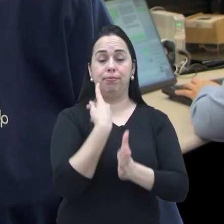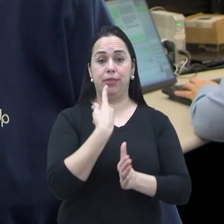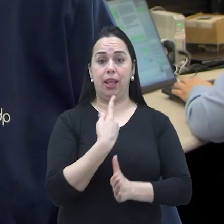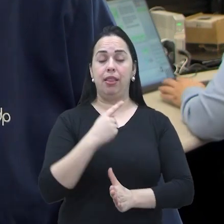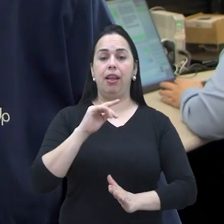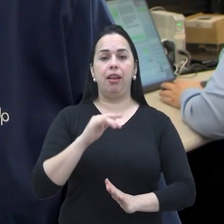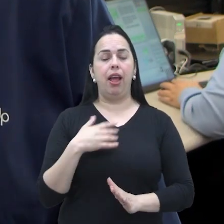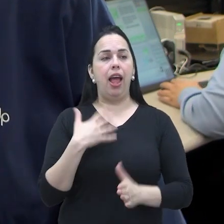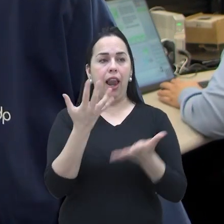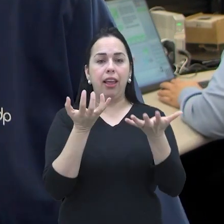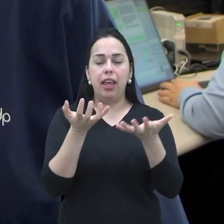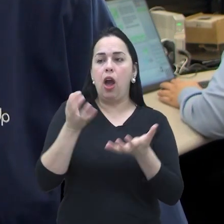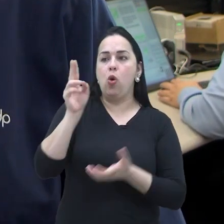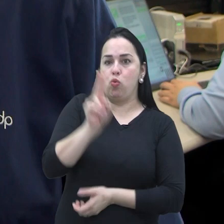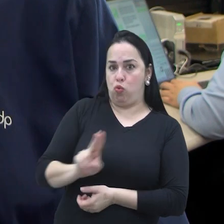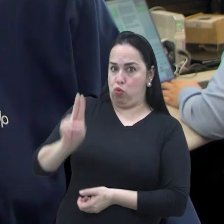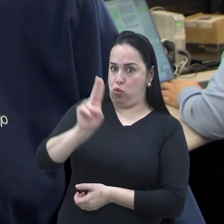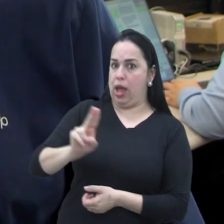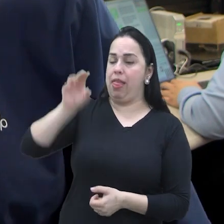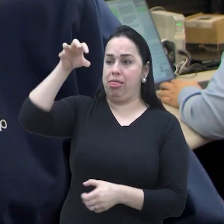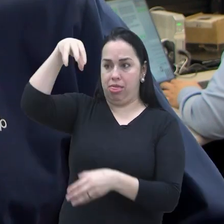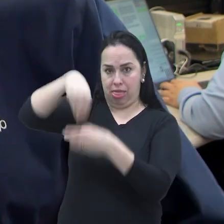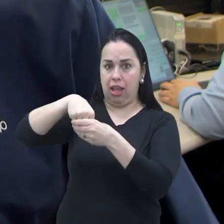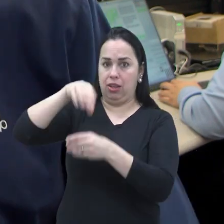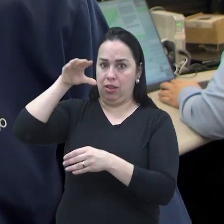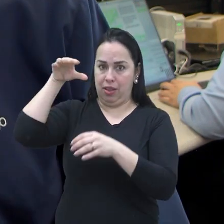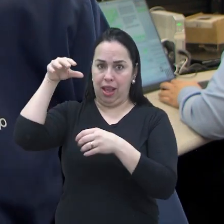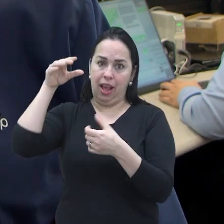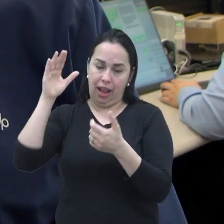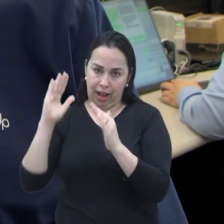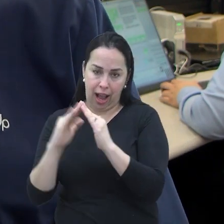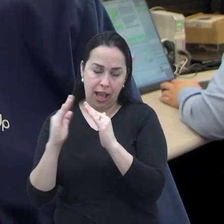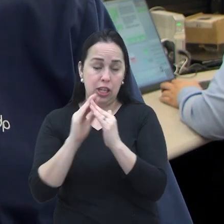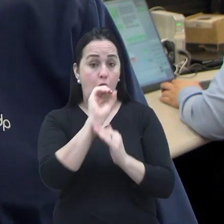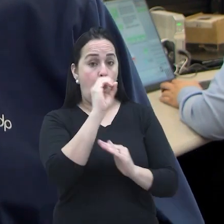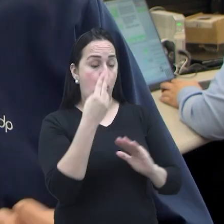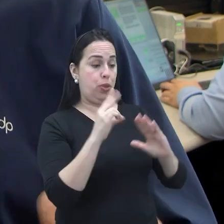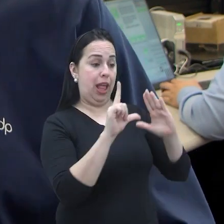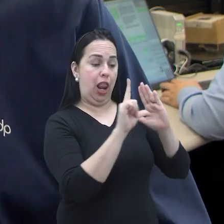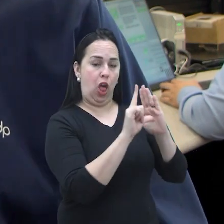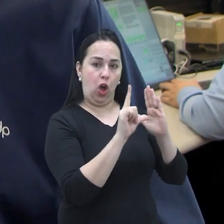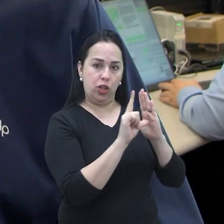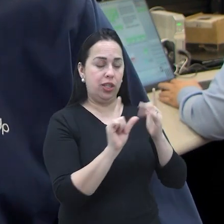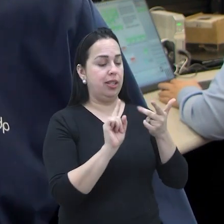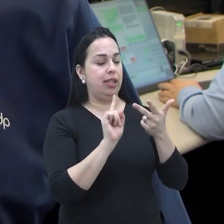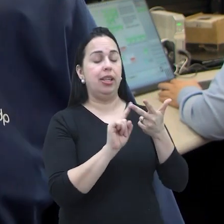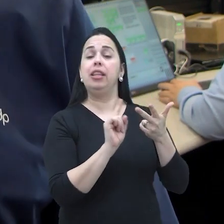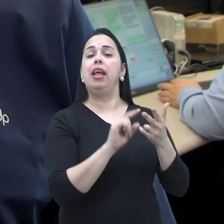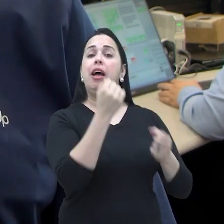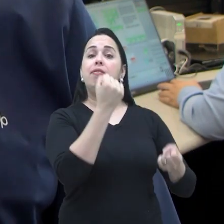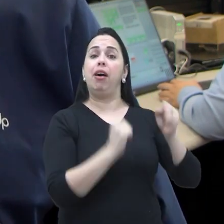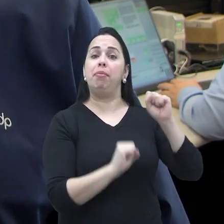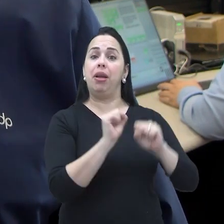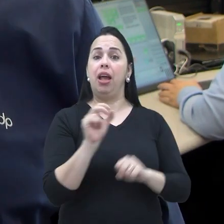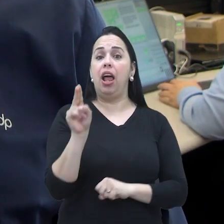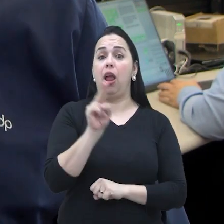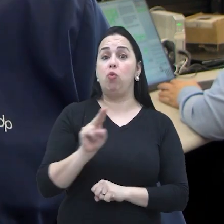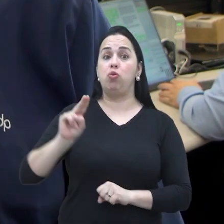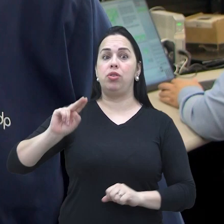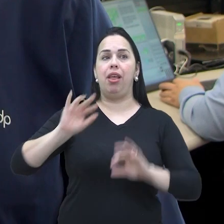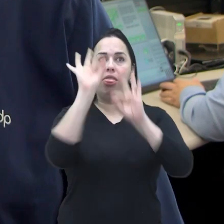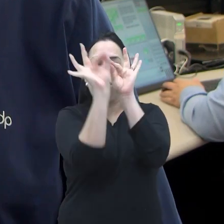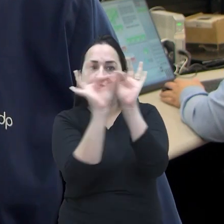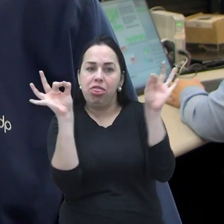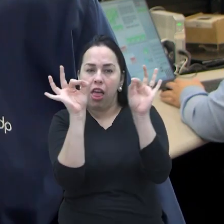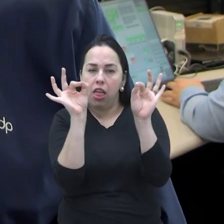basicamente o que essas pessoas pretendem com isso? Elas têm um determinado consumo, né? Seja na residência, seja no comércio ou na